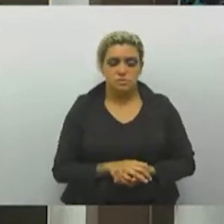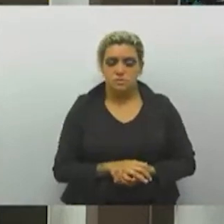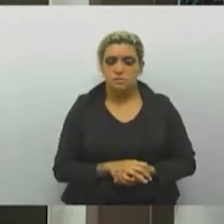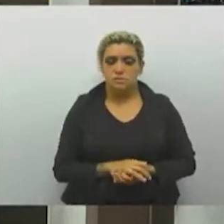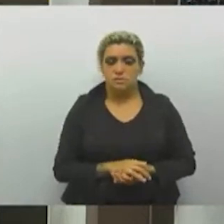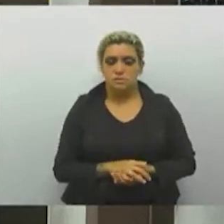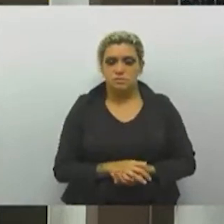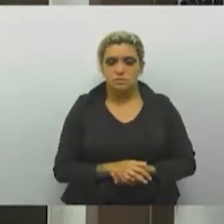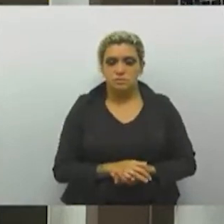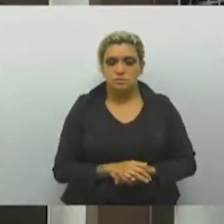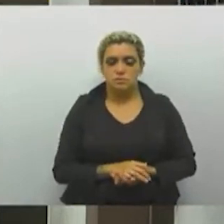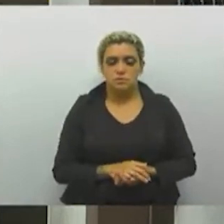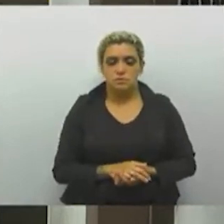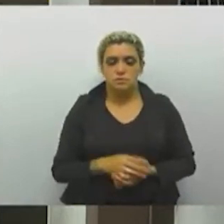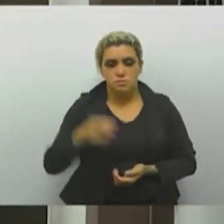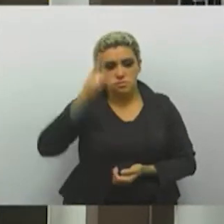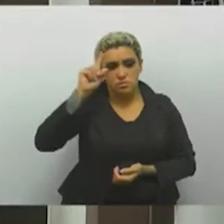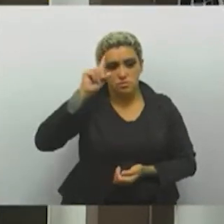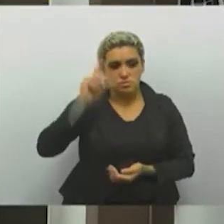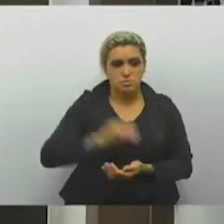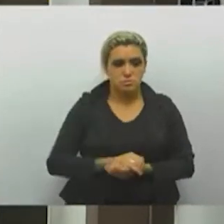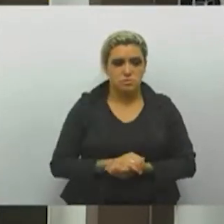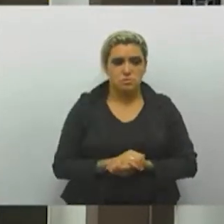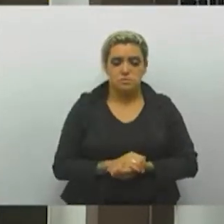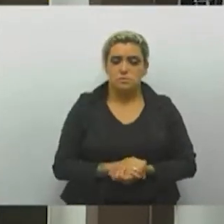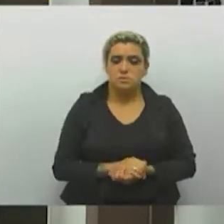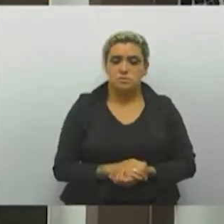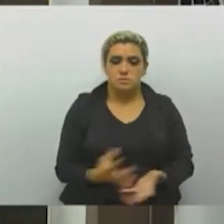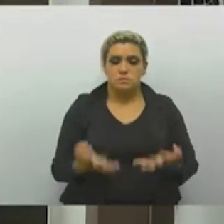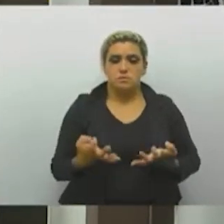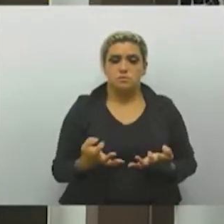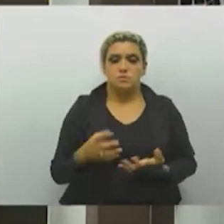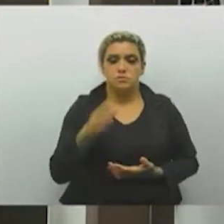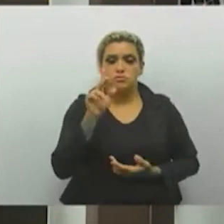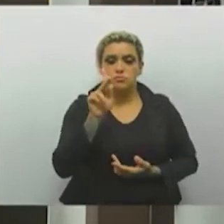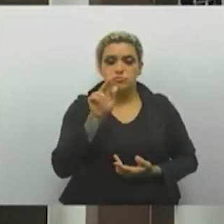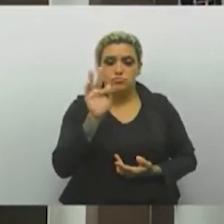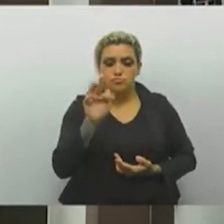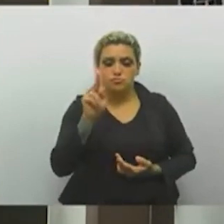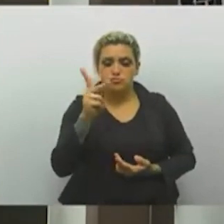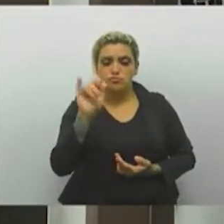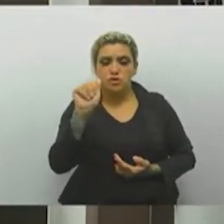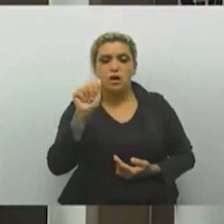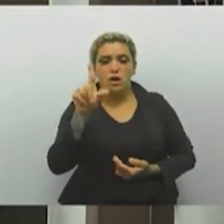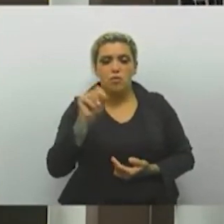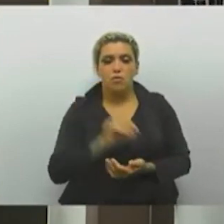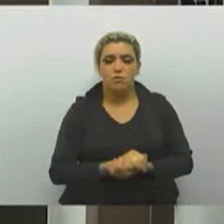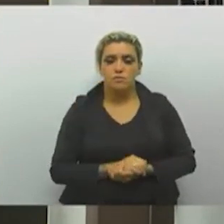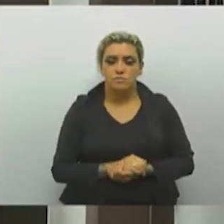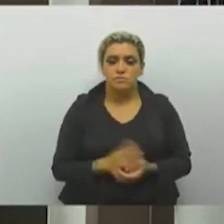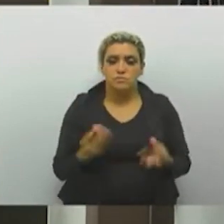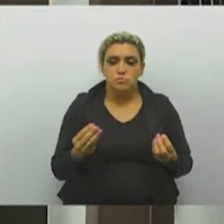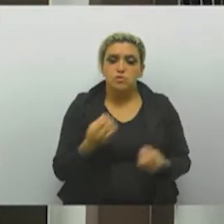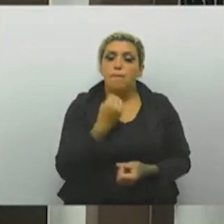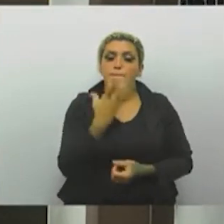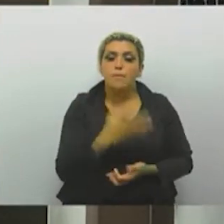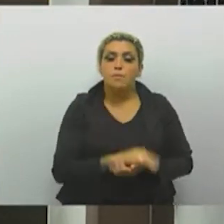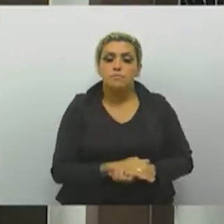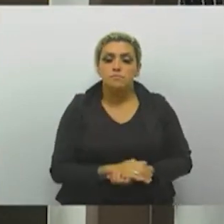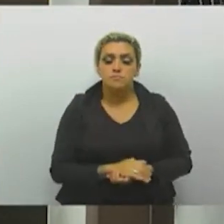acompanhando diariamente com o secretário Tiago a questão do